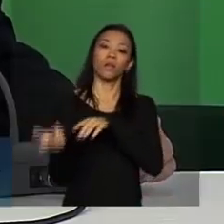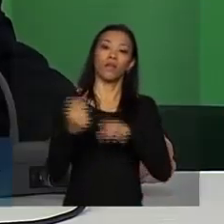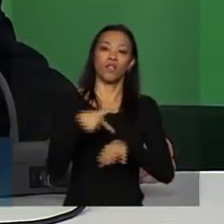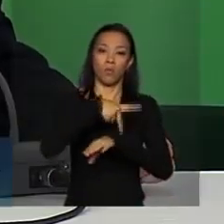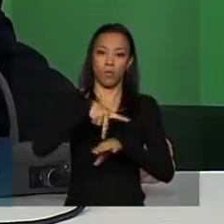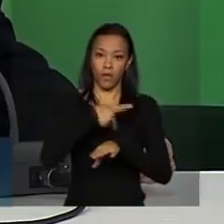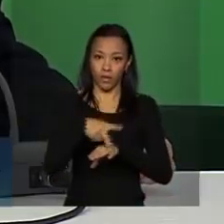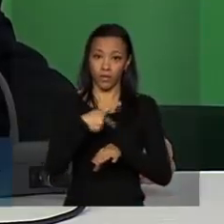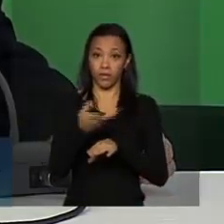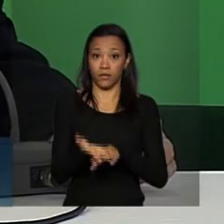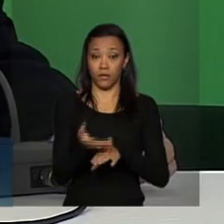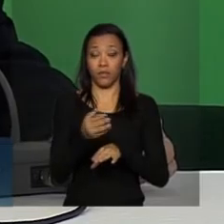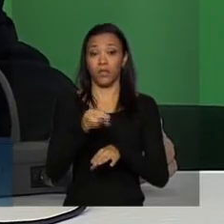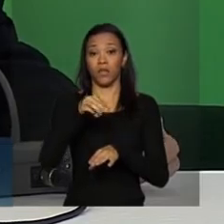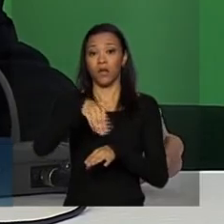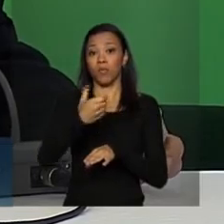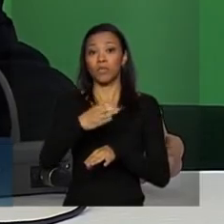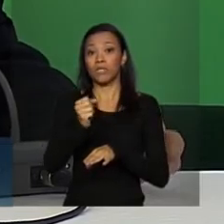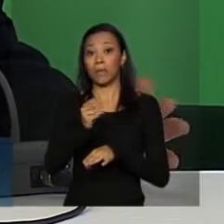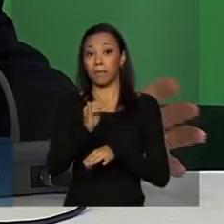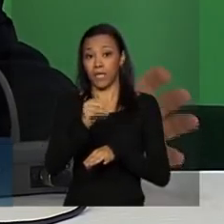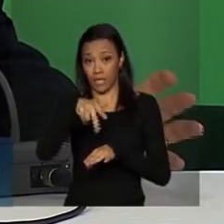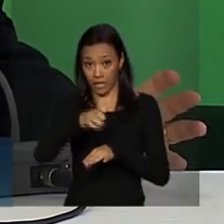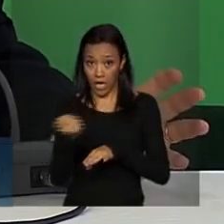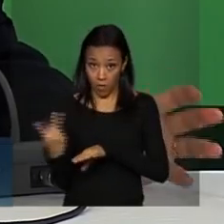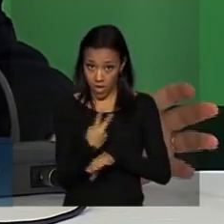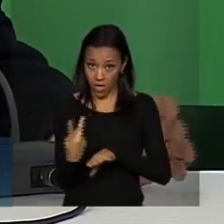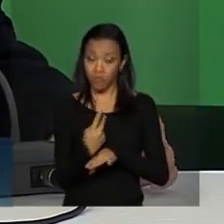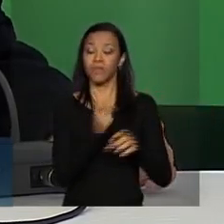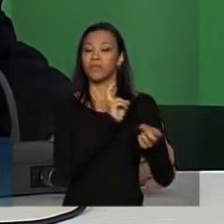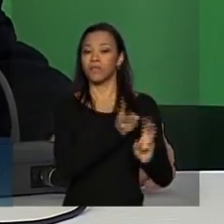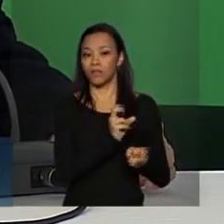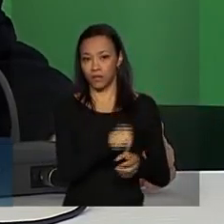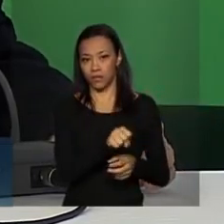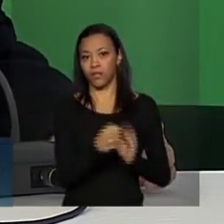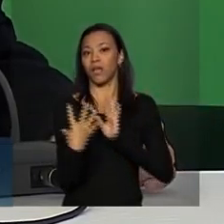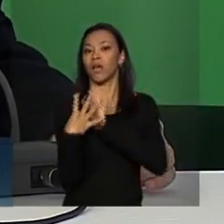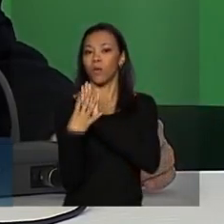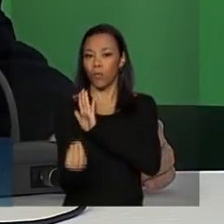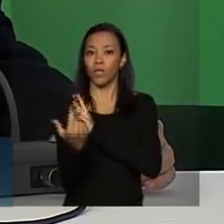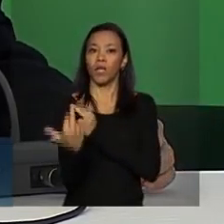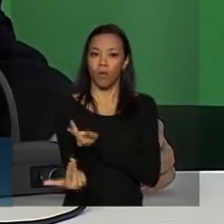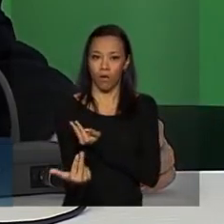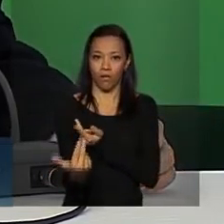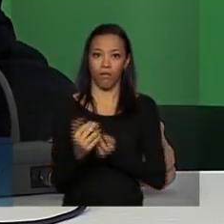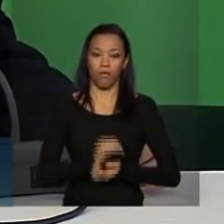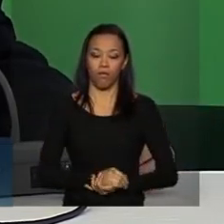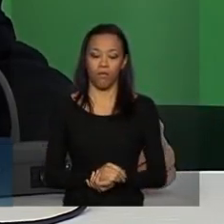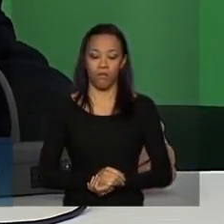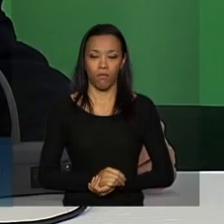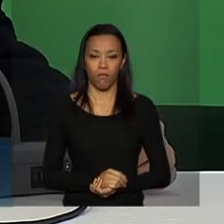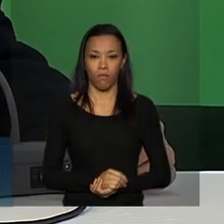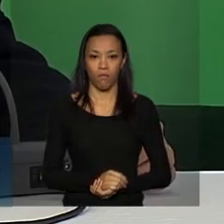ele é no mesmo padrão do de Angola e Moçambique. É um acordo bastante semelhante.